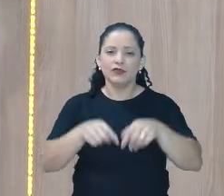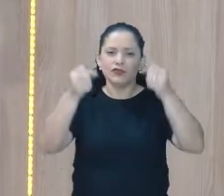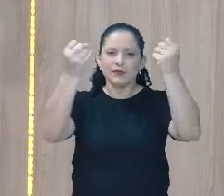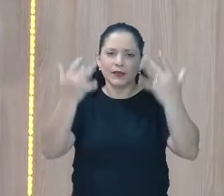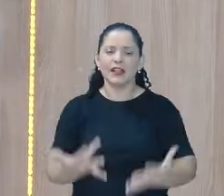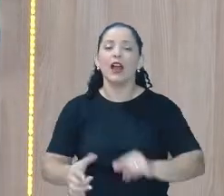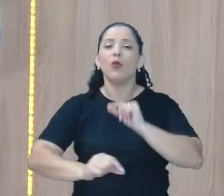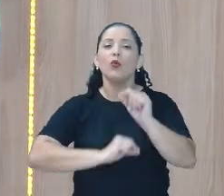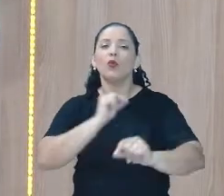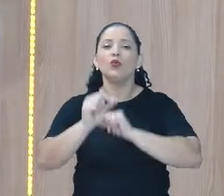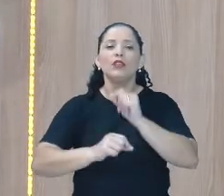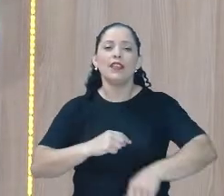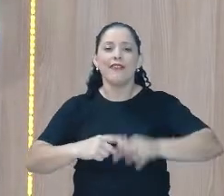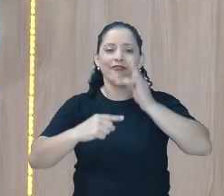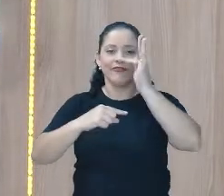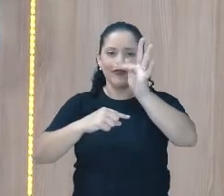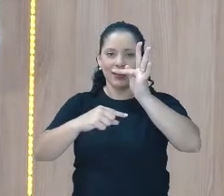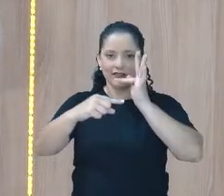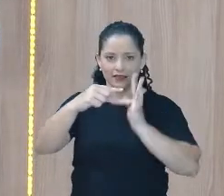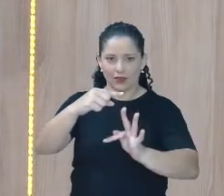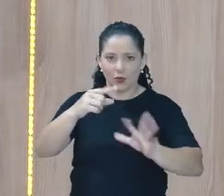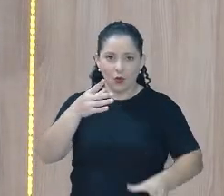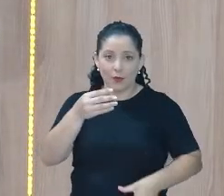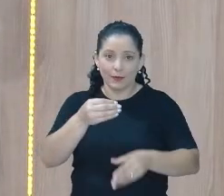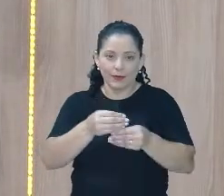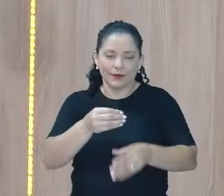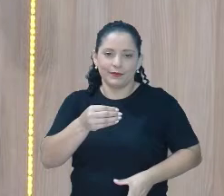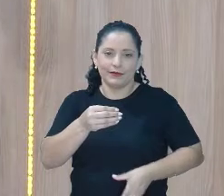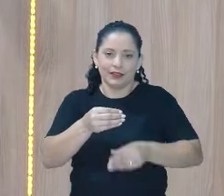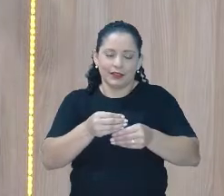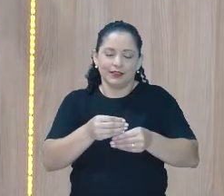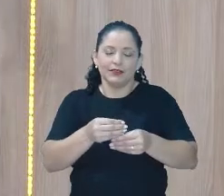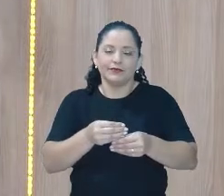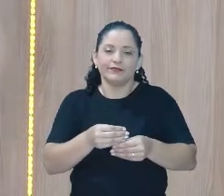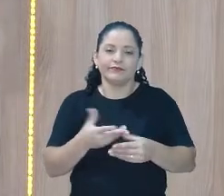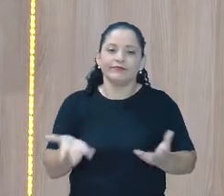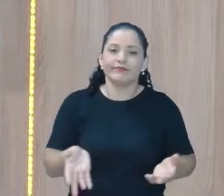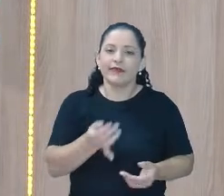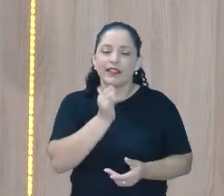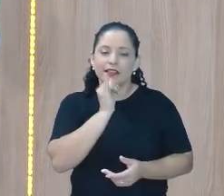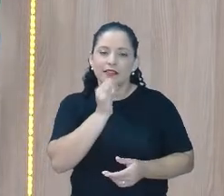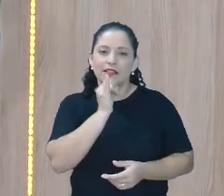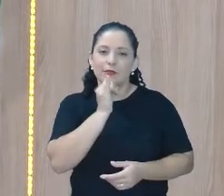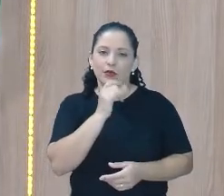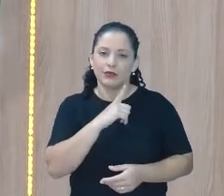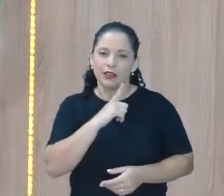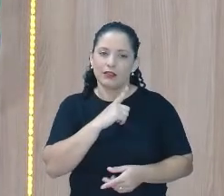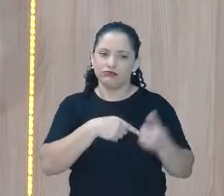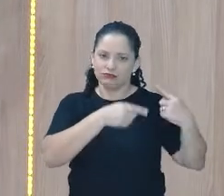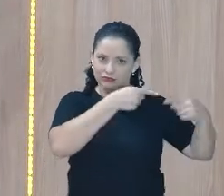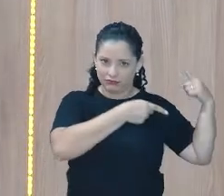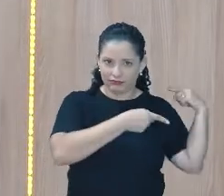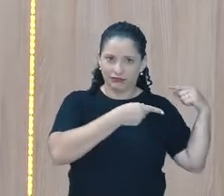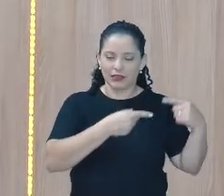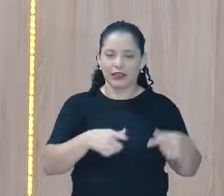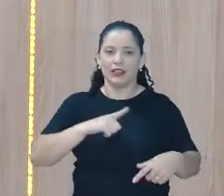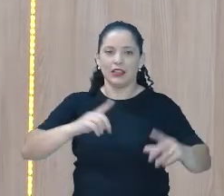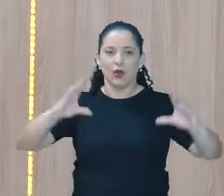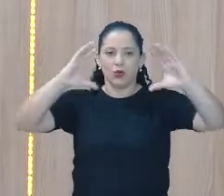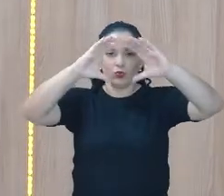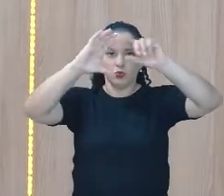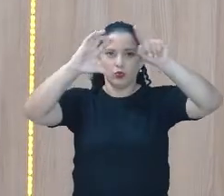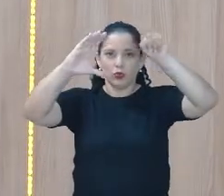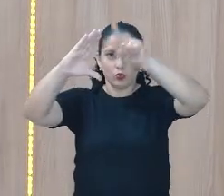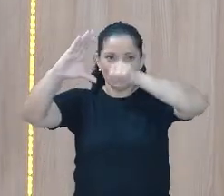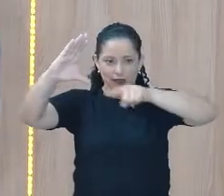frações complementares, tá? Quando a gente tem lá, por exemplo, eu coloquei um círculo dividido em 8